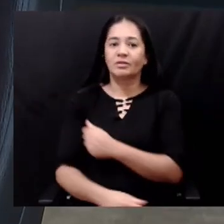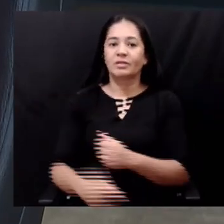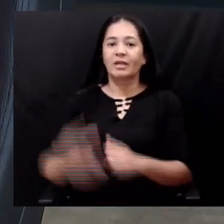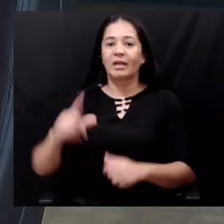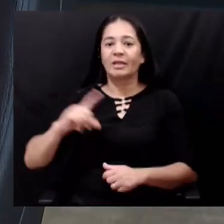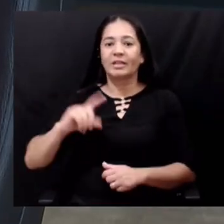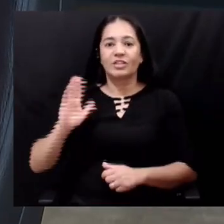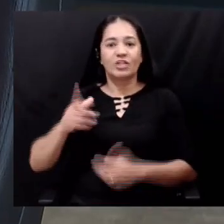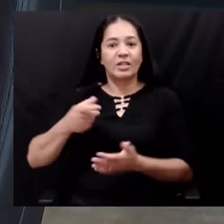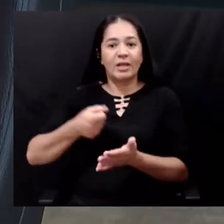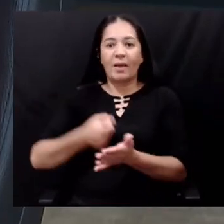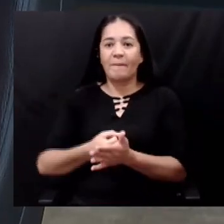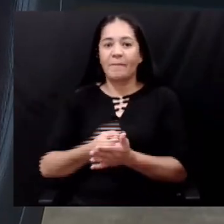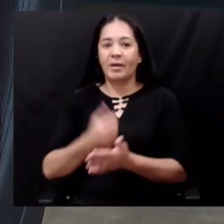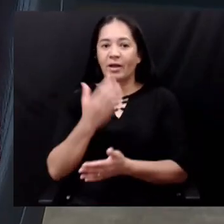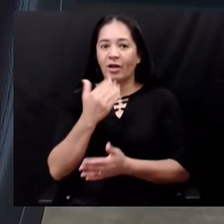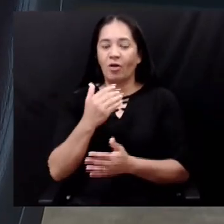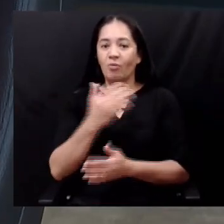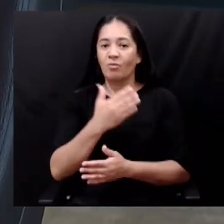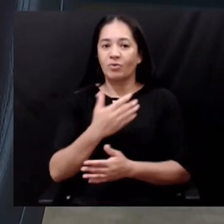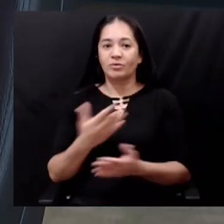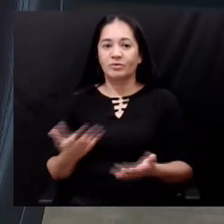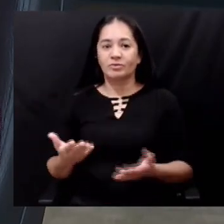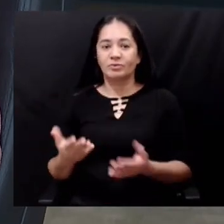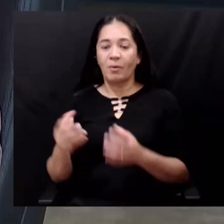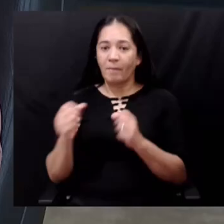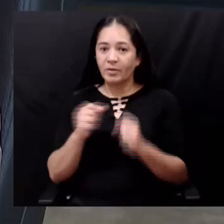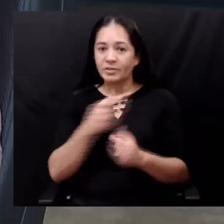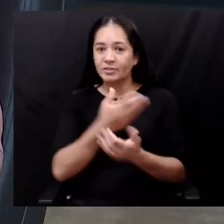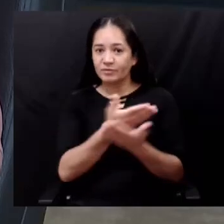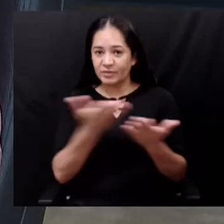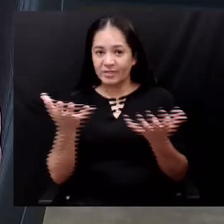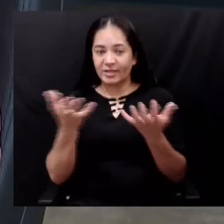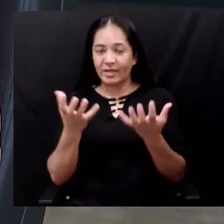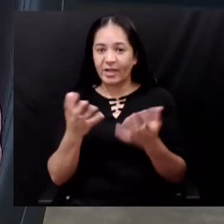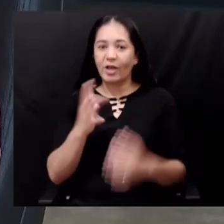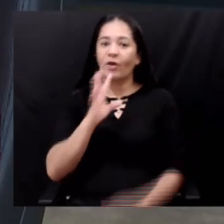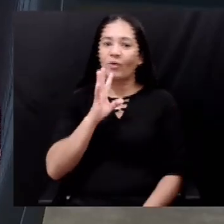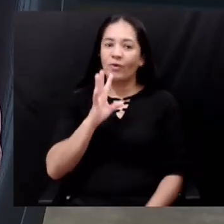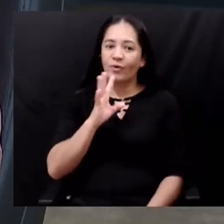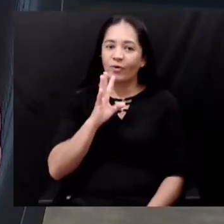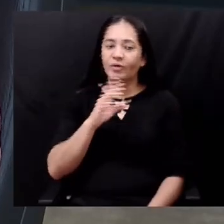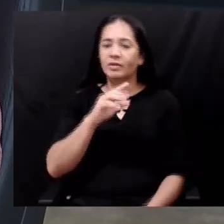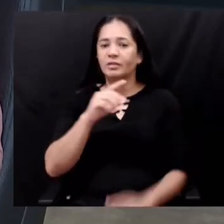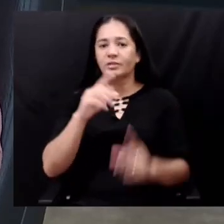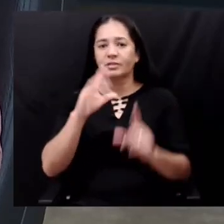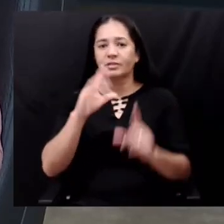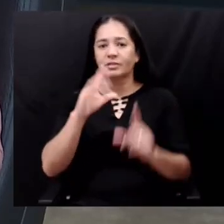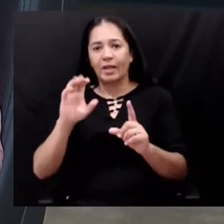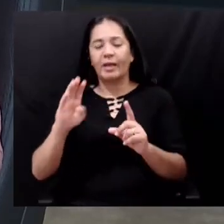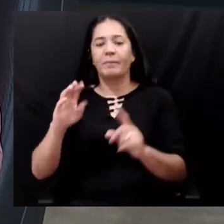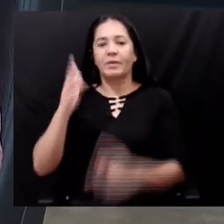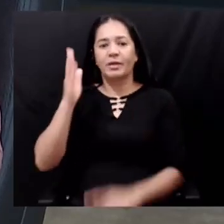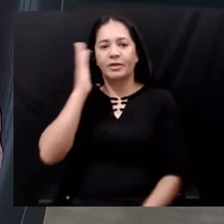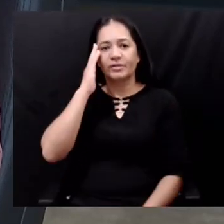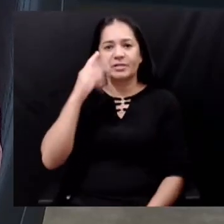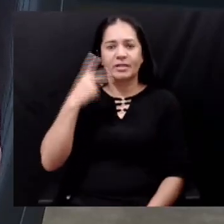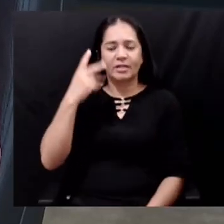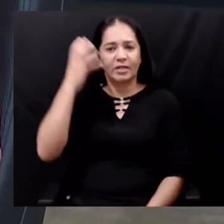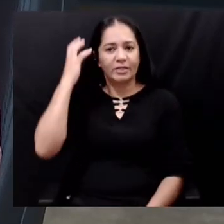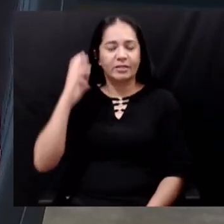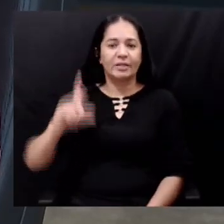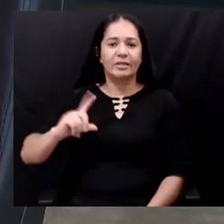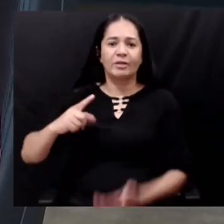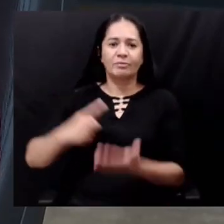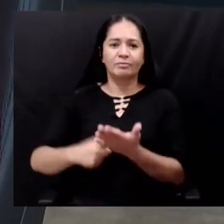Tá. Dinheiro público. E também, se vocês quiserem conhecer Kleber, eu sei que a Guida tem uma agenda pesada, mas